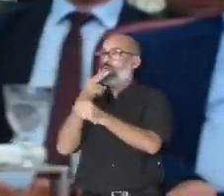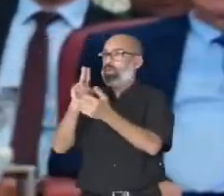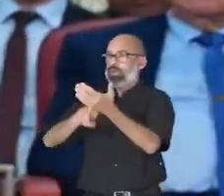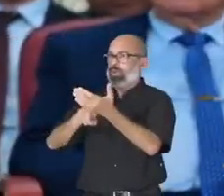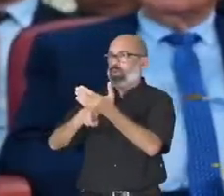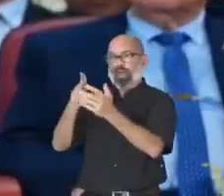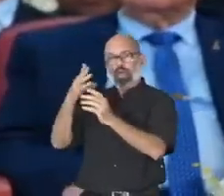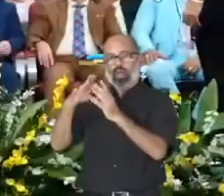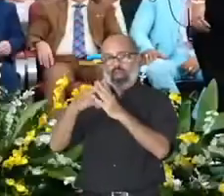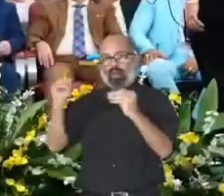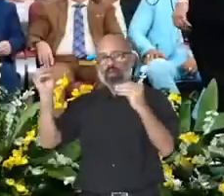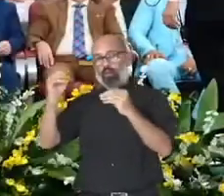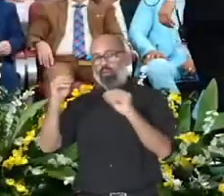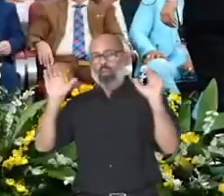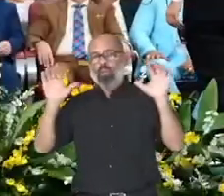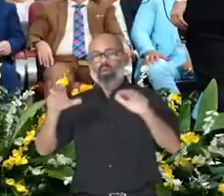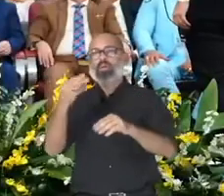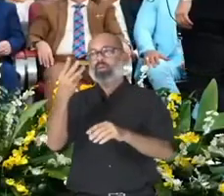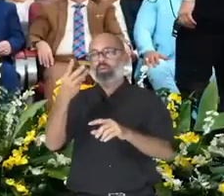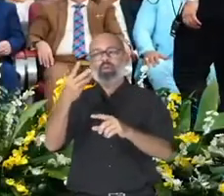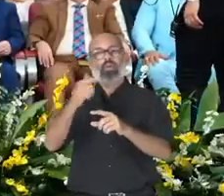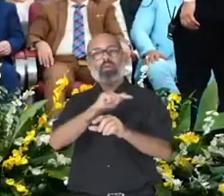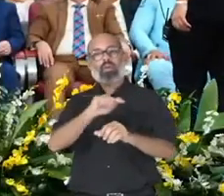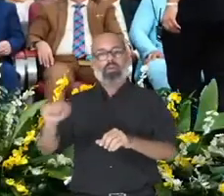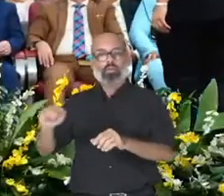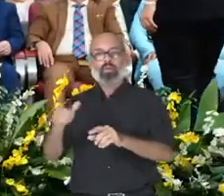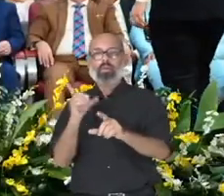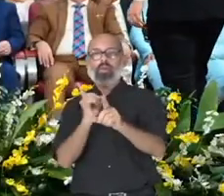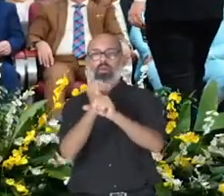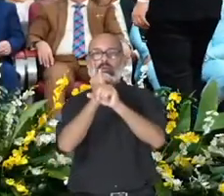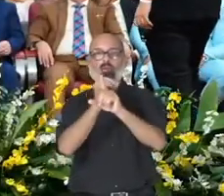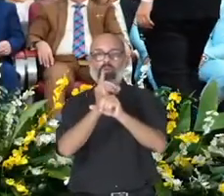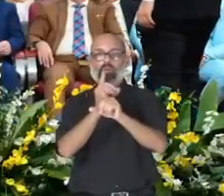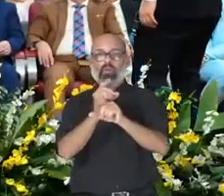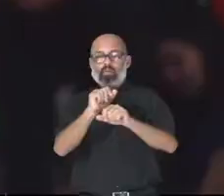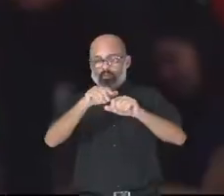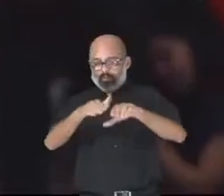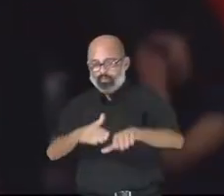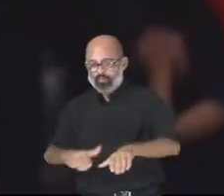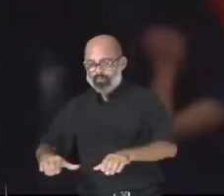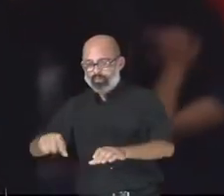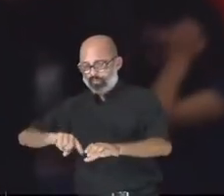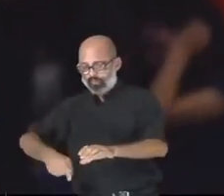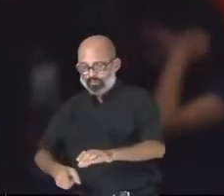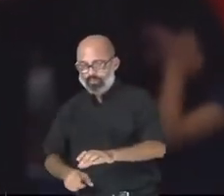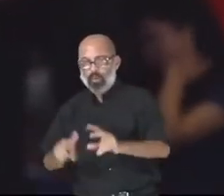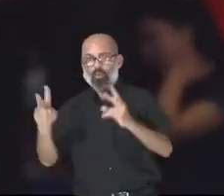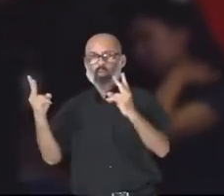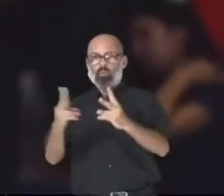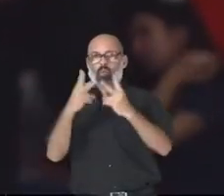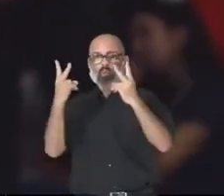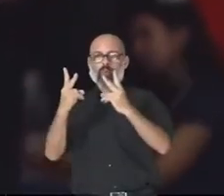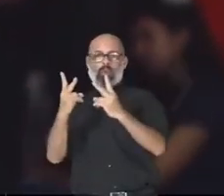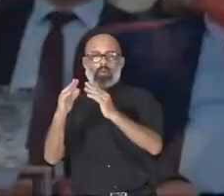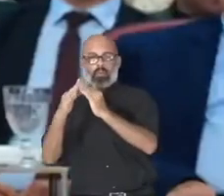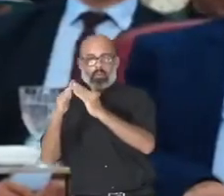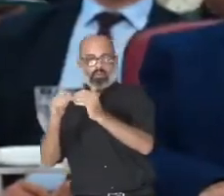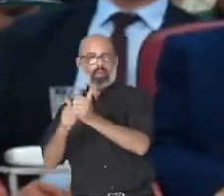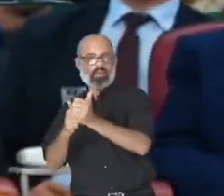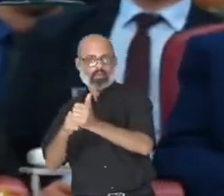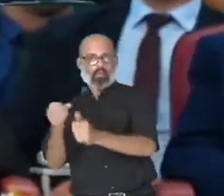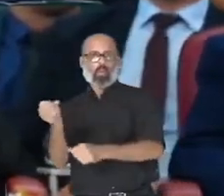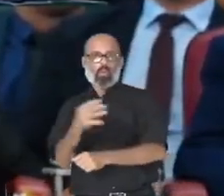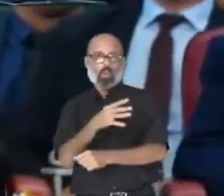levou. 3 semanas depois eu encontrei a carta dentro do bueiro, perto da minha casa. O vento tinha jogado ela lá. Mas eu era novo